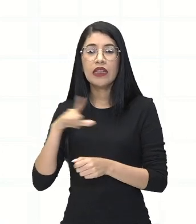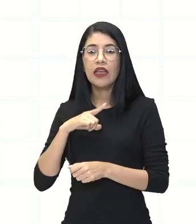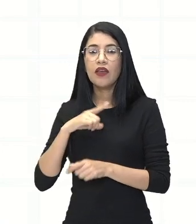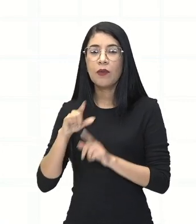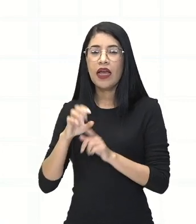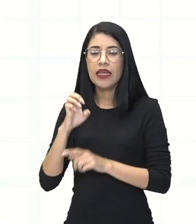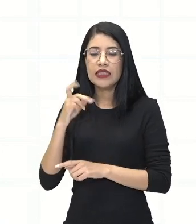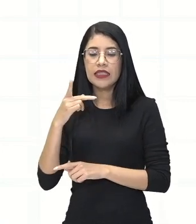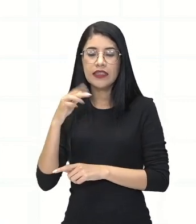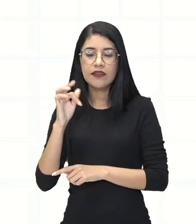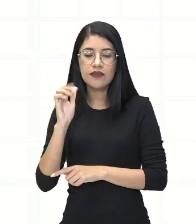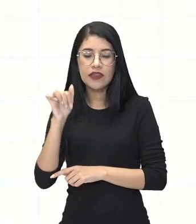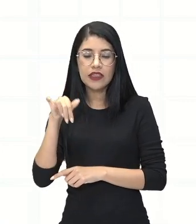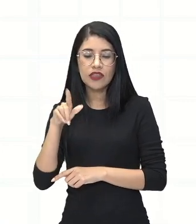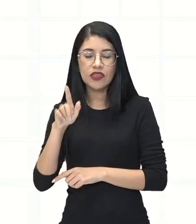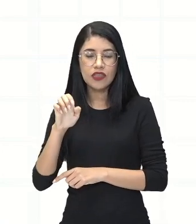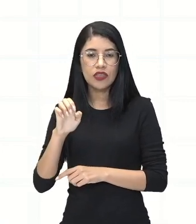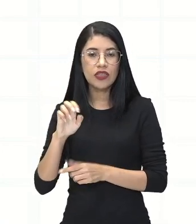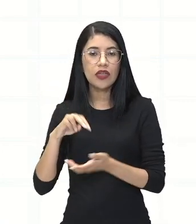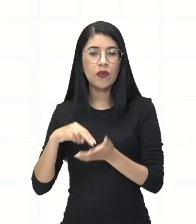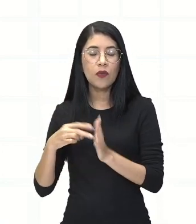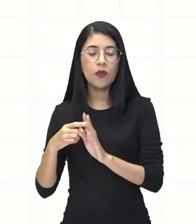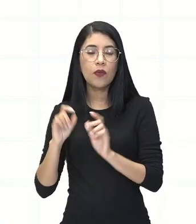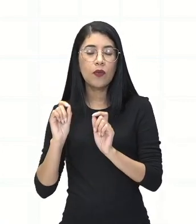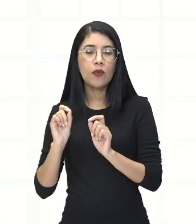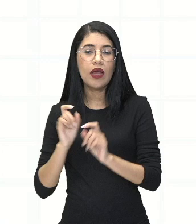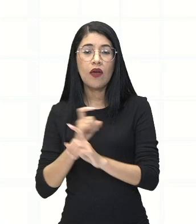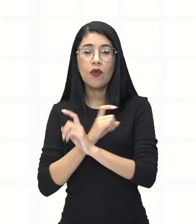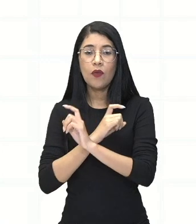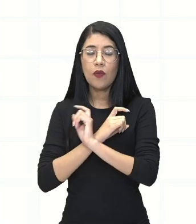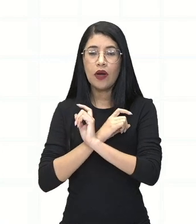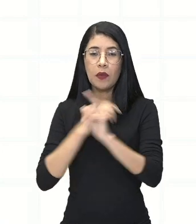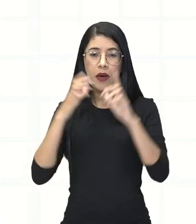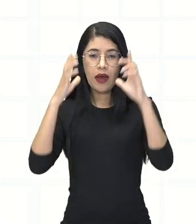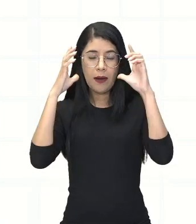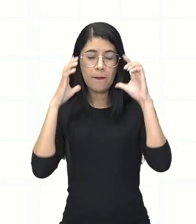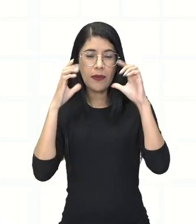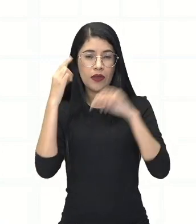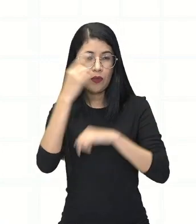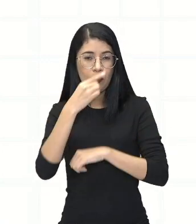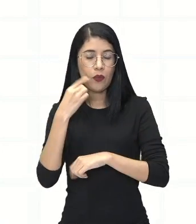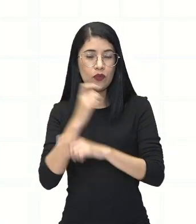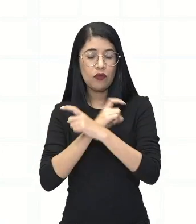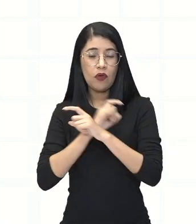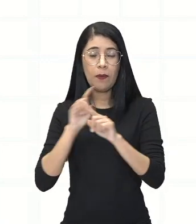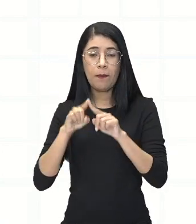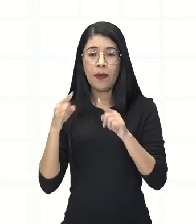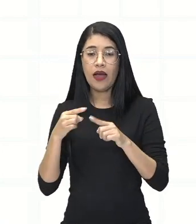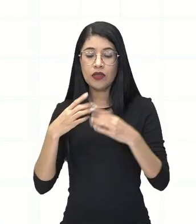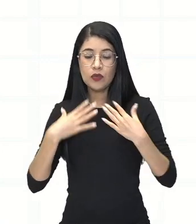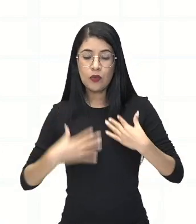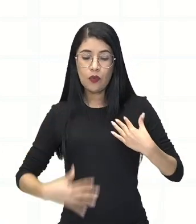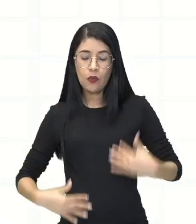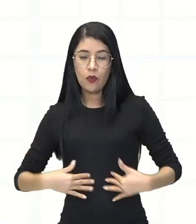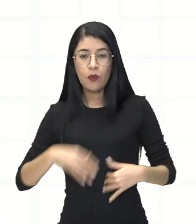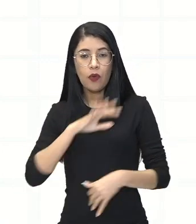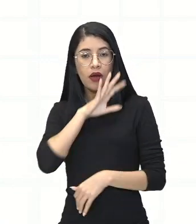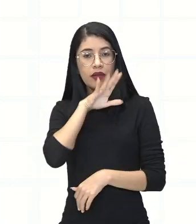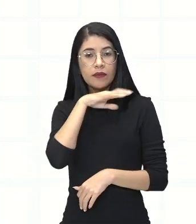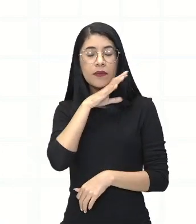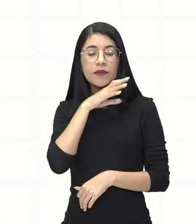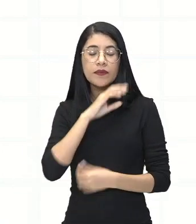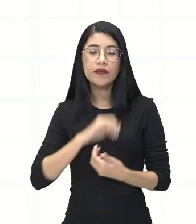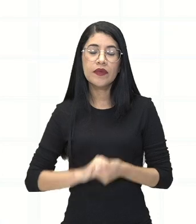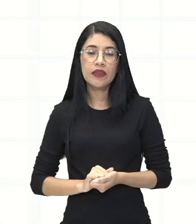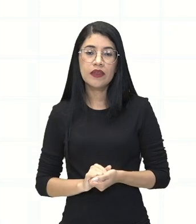dela. O que é uma esfinge? É um faraó, que ela tem a cabeça do faraó, mas o corpo é de animal. Então, eles trabalhavam